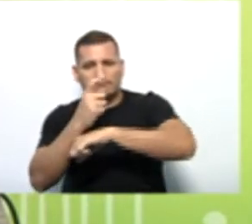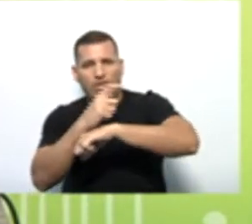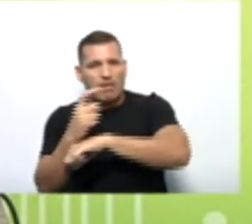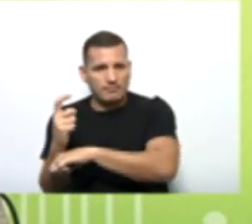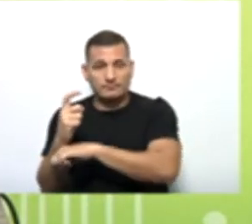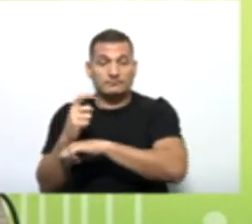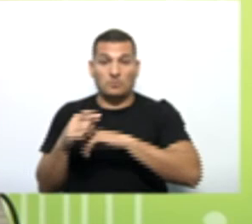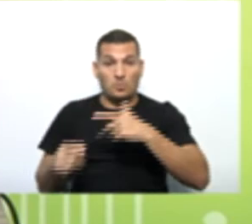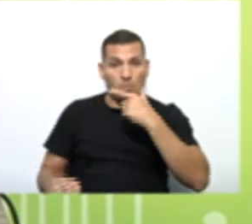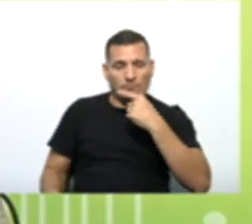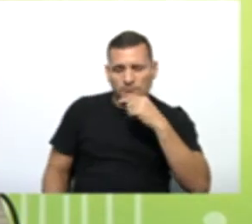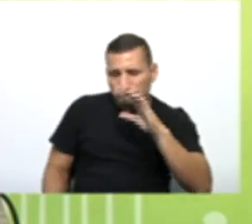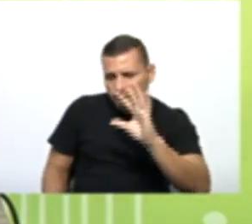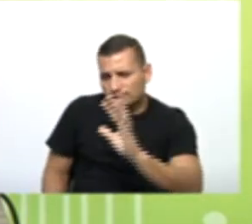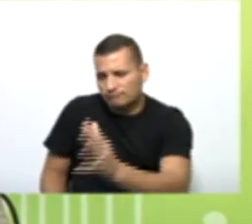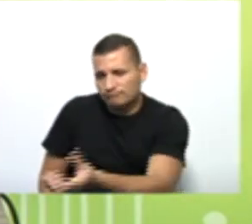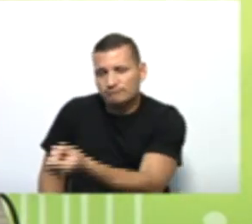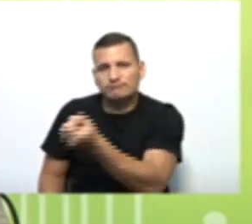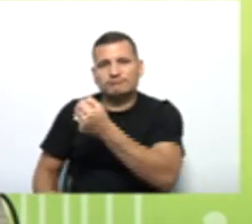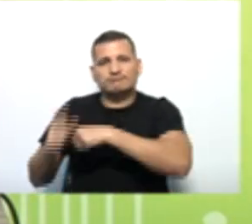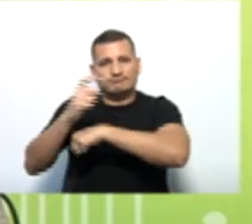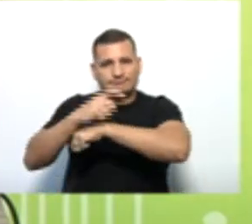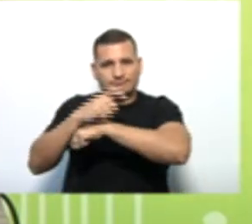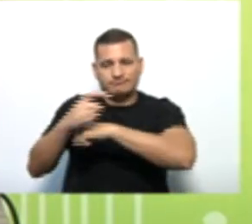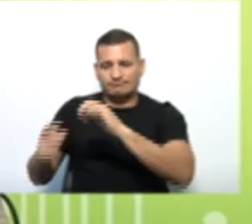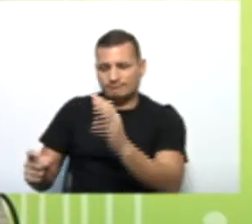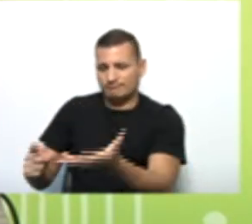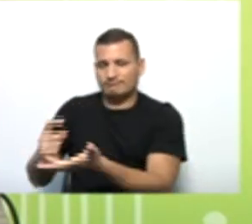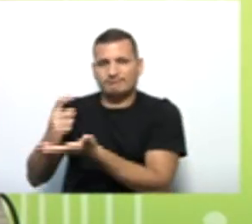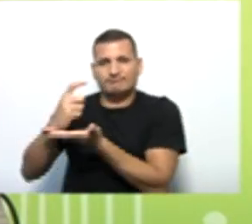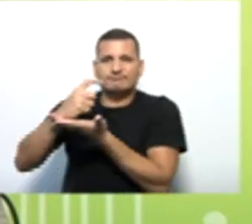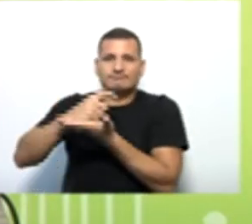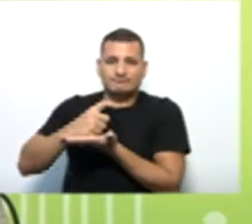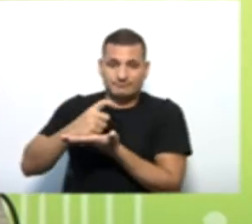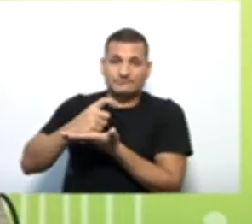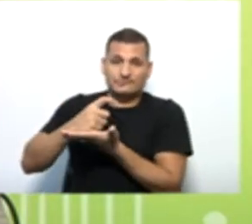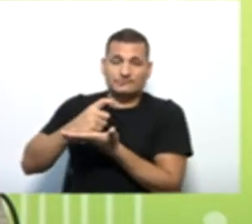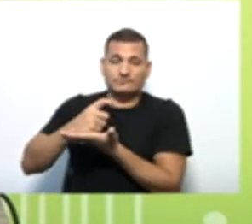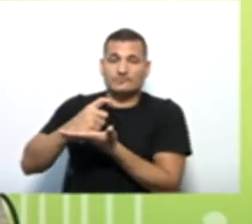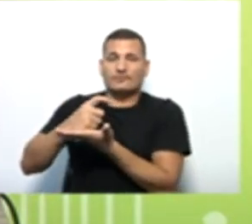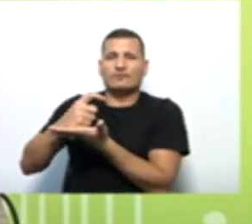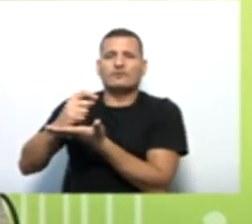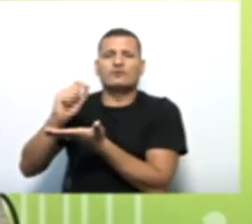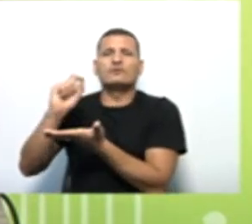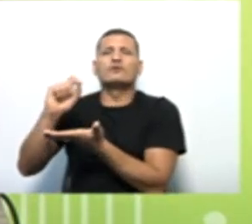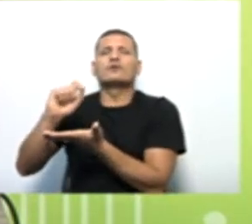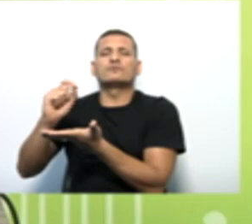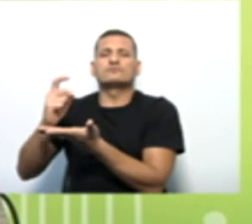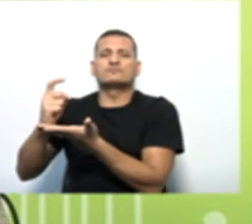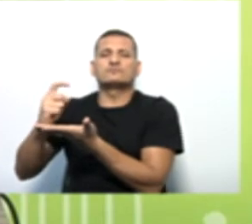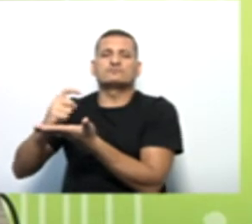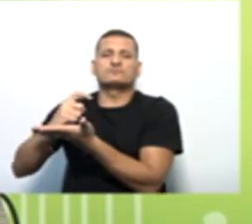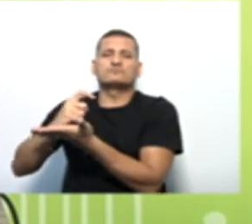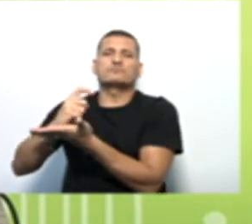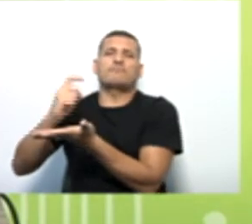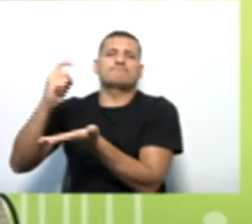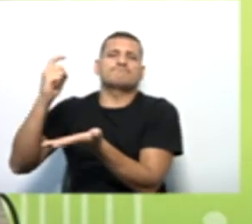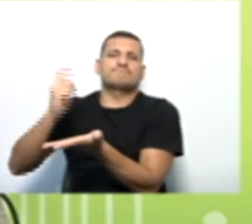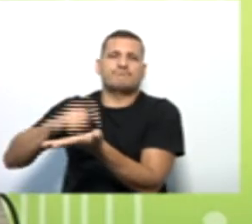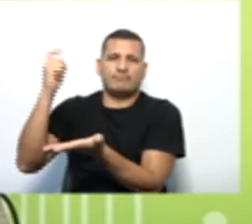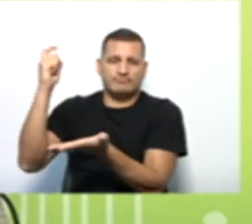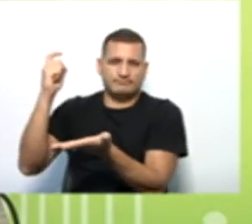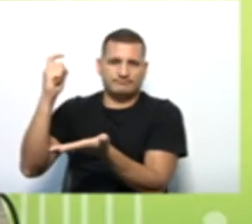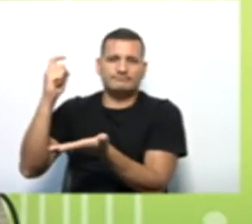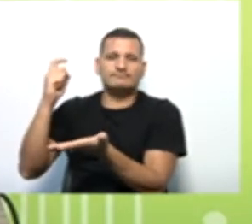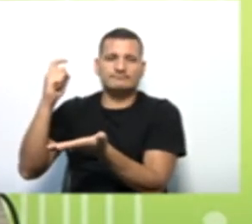foi lá com a sua mão, pegou o escorpião da água, não é? E quando ele foi tirar o escorpião da água, o escorpião foi lá, subiu na mão dele e picou